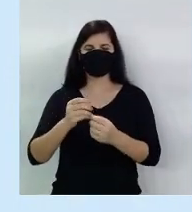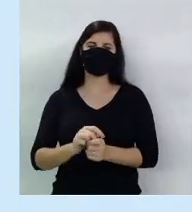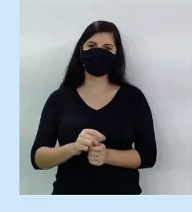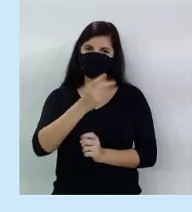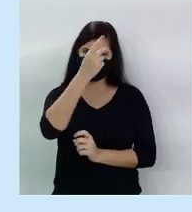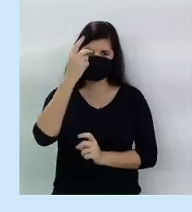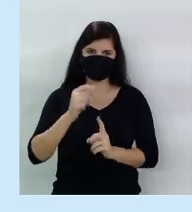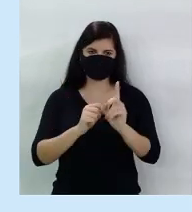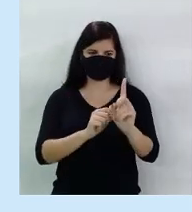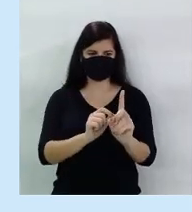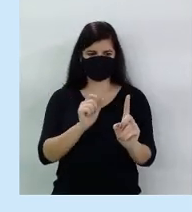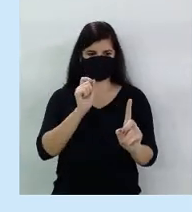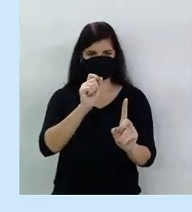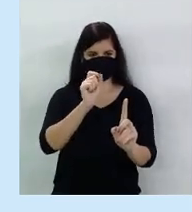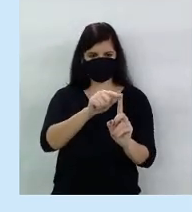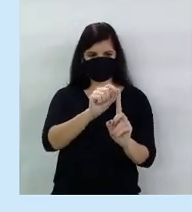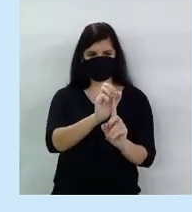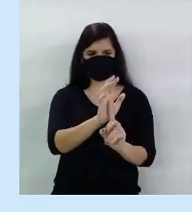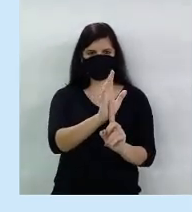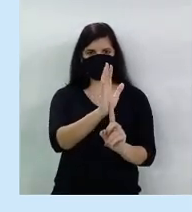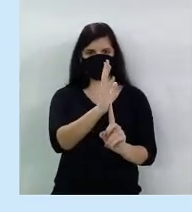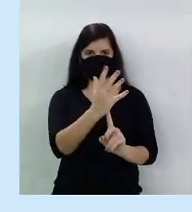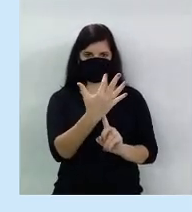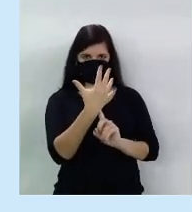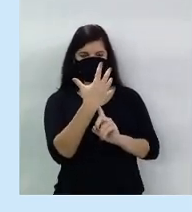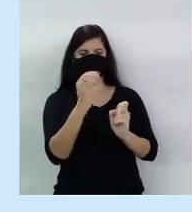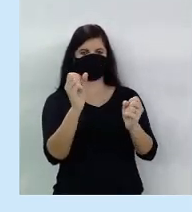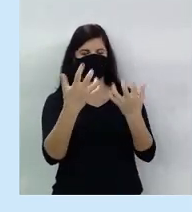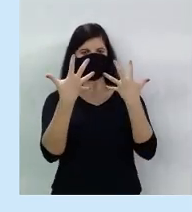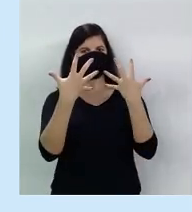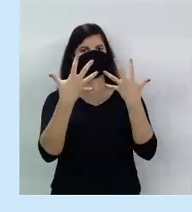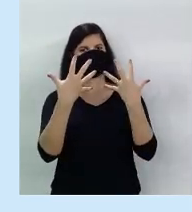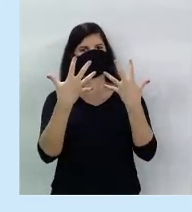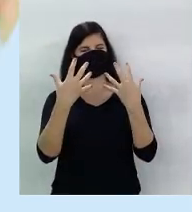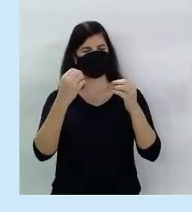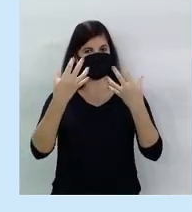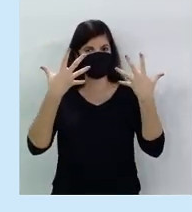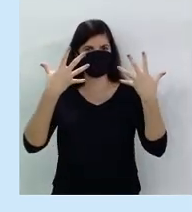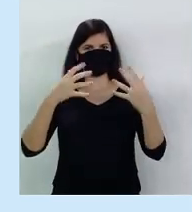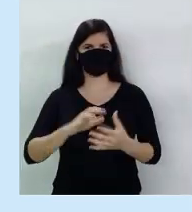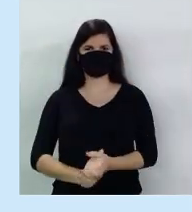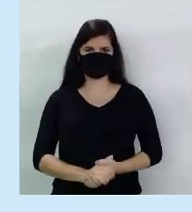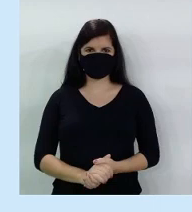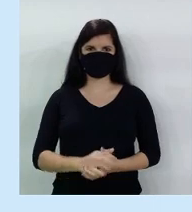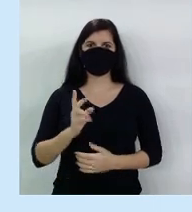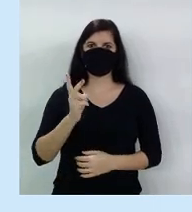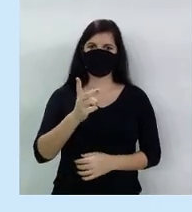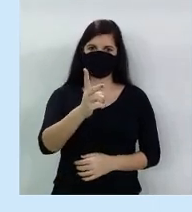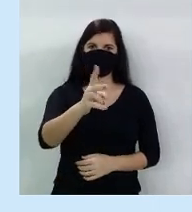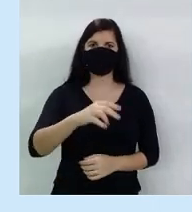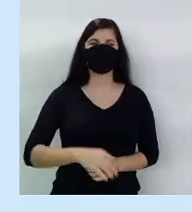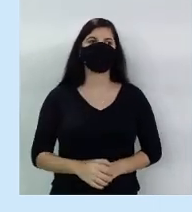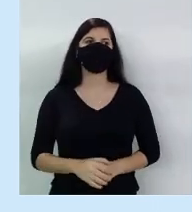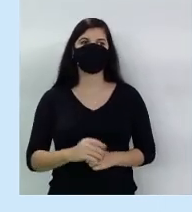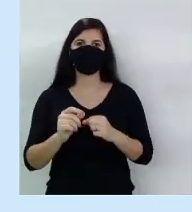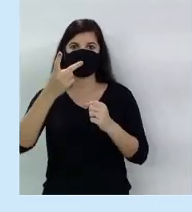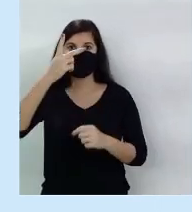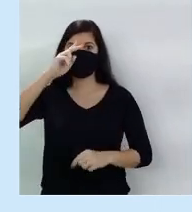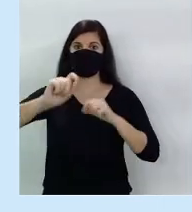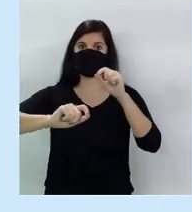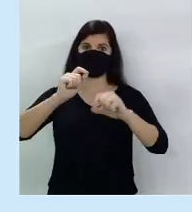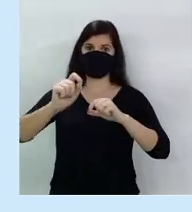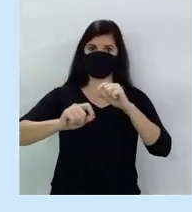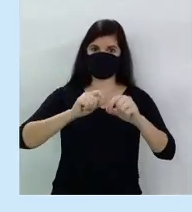que acende uma vela é o primeiro a quê? A se beneficiar de sua claridade. Então vamos em frente. Lembrando mais uma